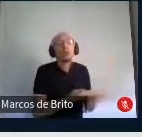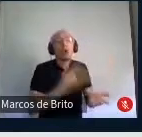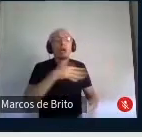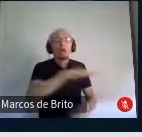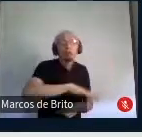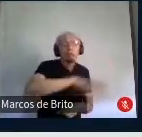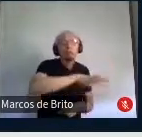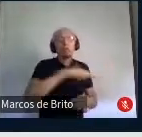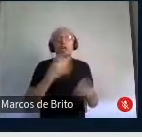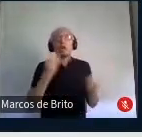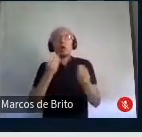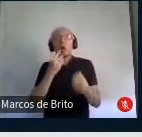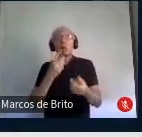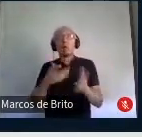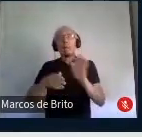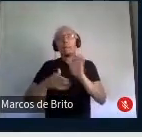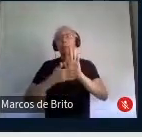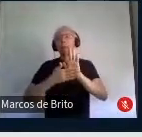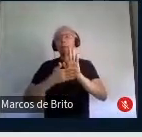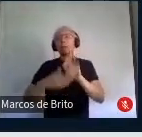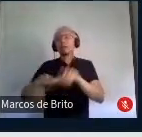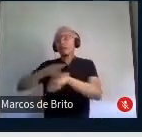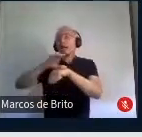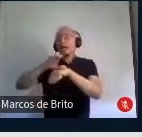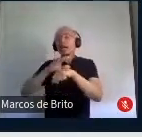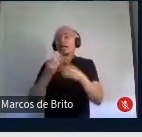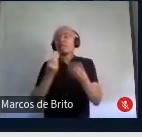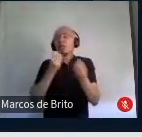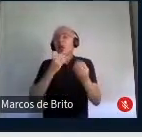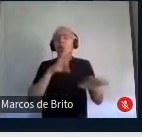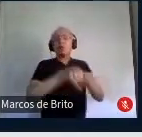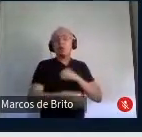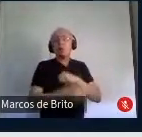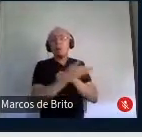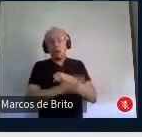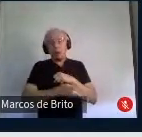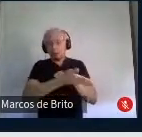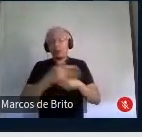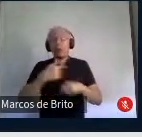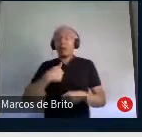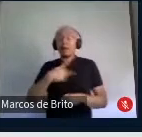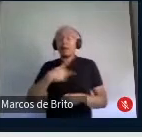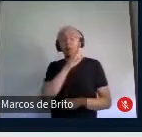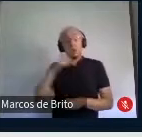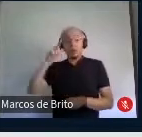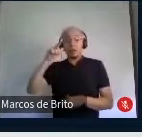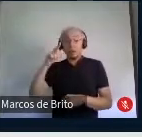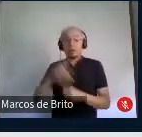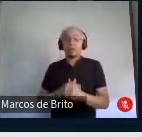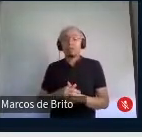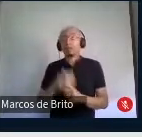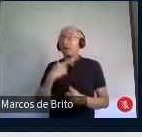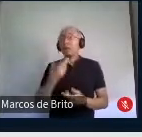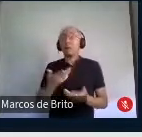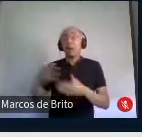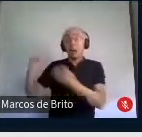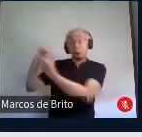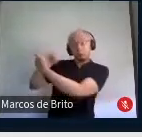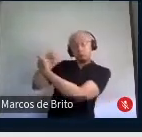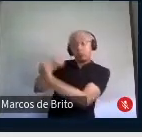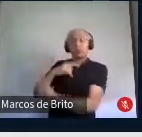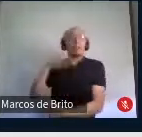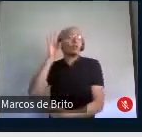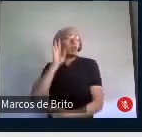a proposta do CASDF na formação desse profissional. Eu sou Lira Matos Martins. E a minha orientando é a professora